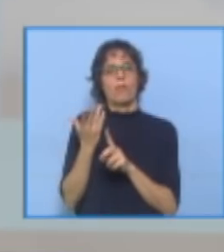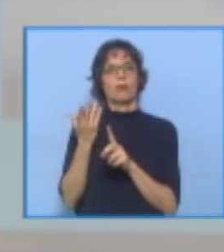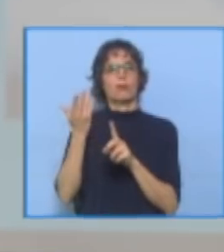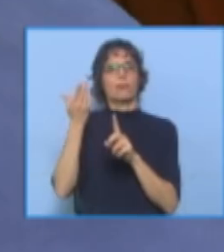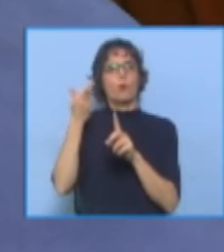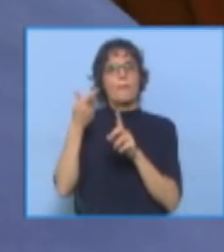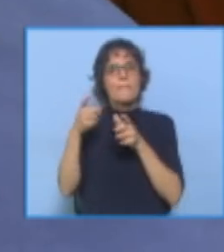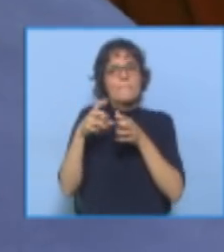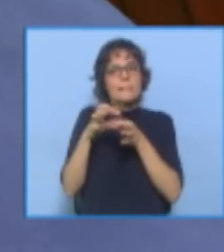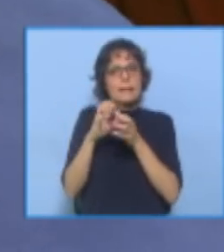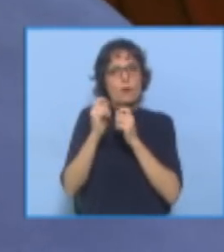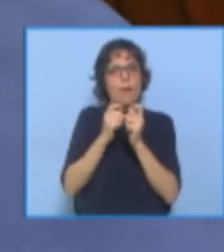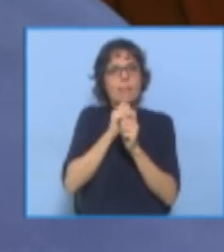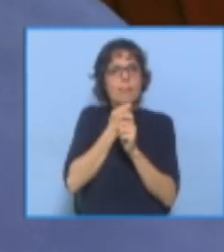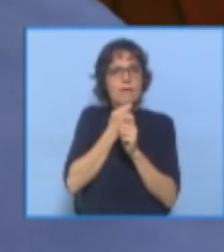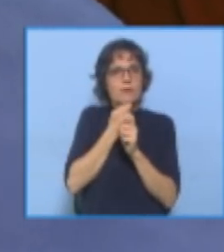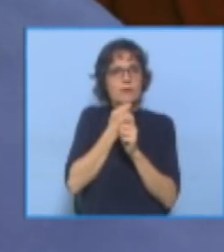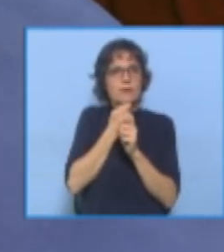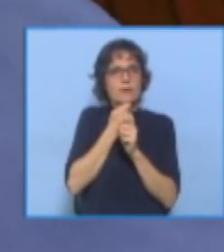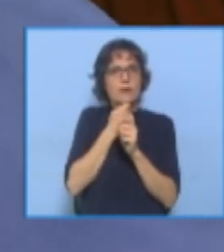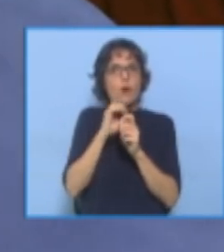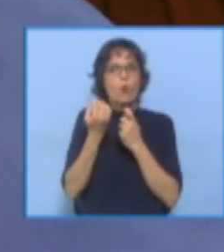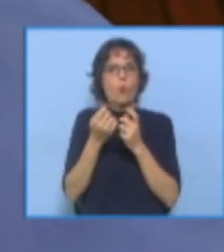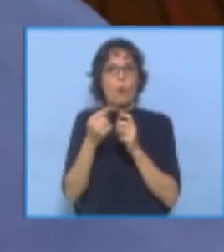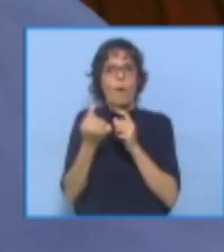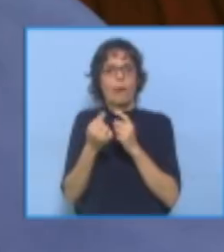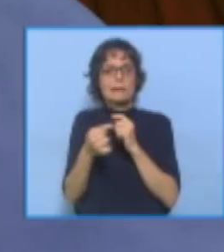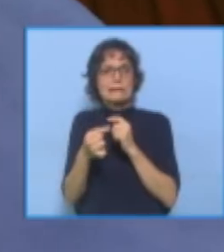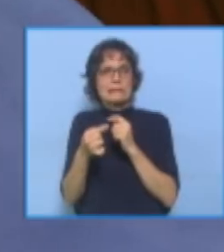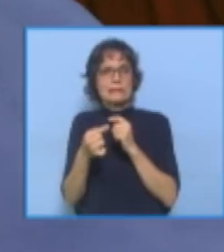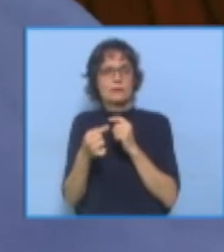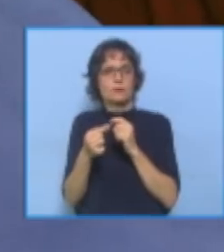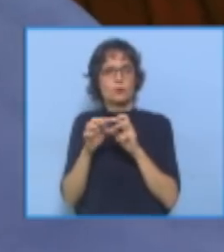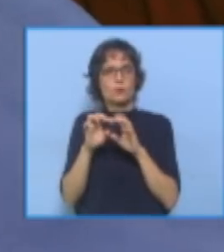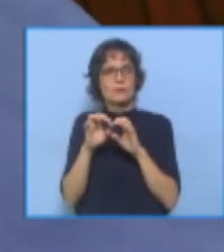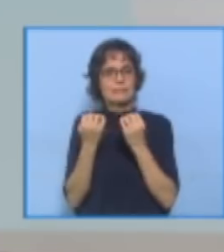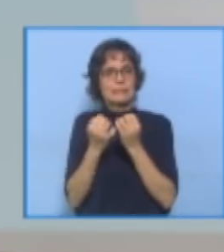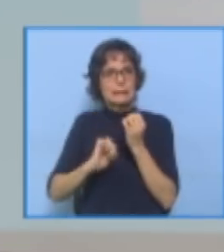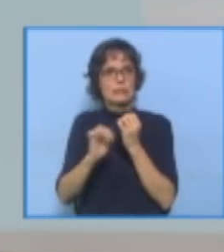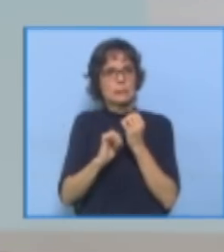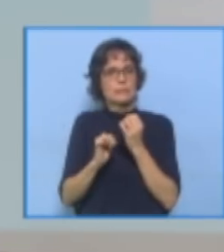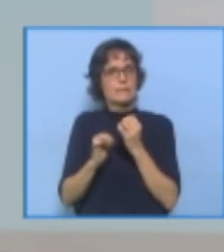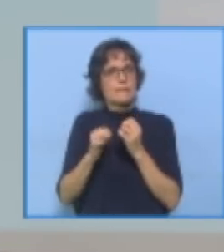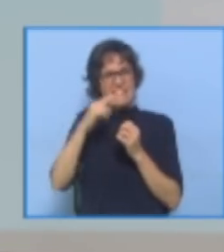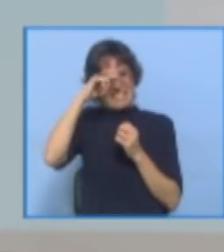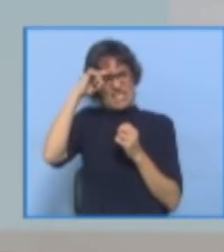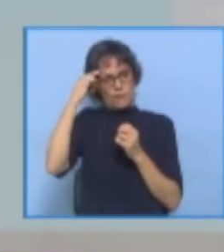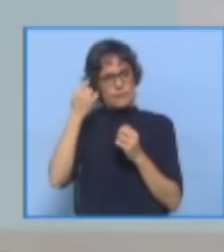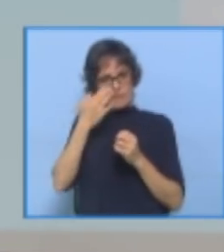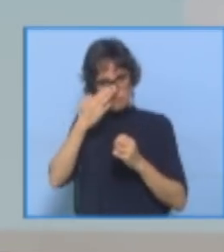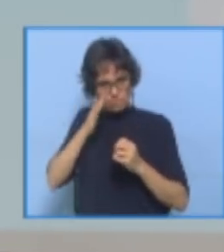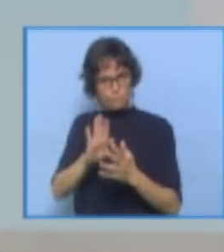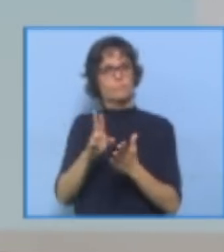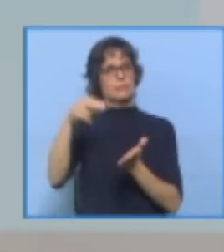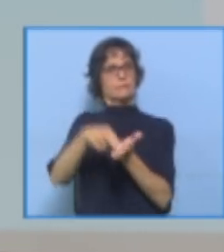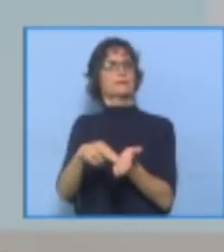tendencialmente quer esconder o problema da dor, não é? Tem dificuldade em enfrentá-lo lealmente, não é? E o grande contributo do